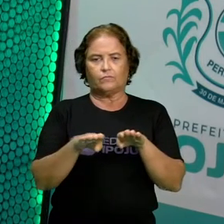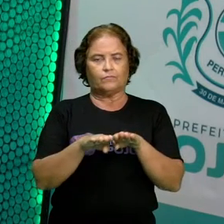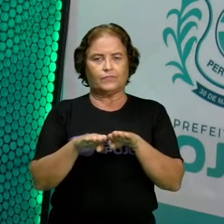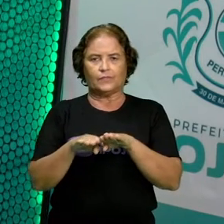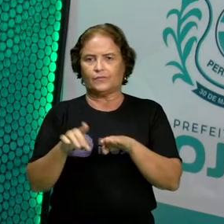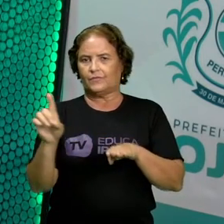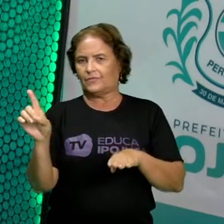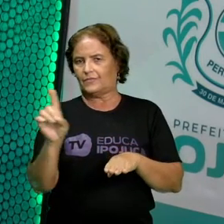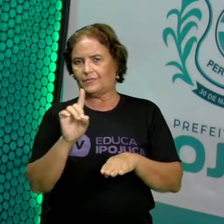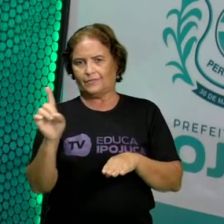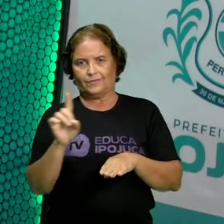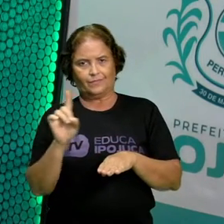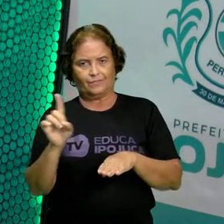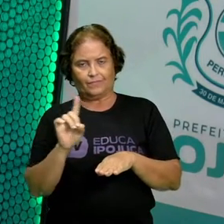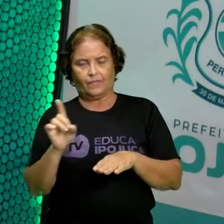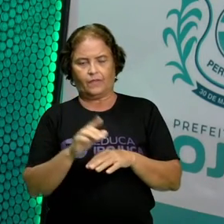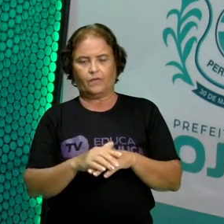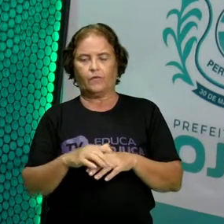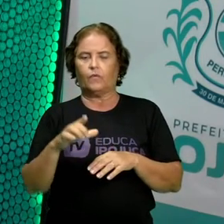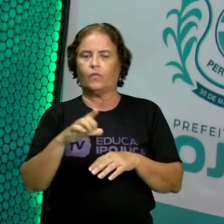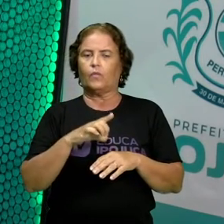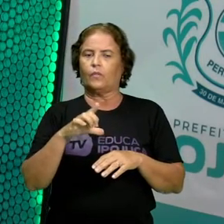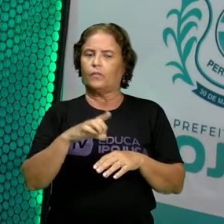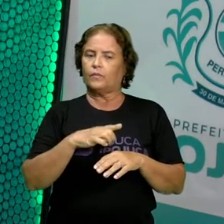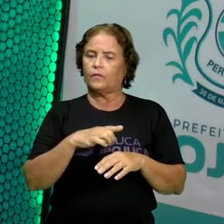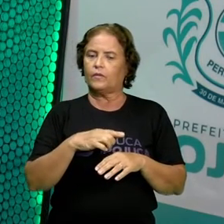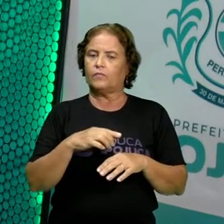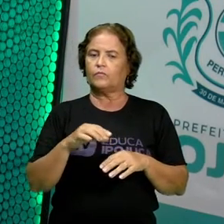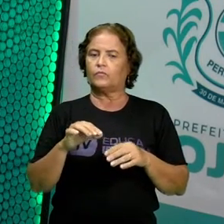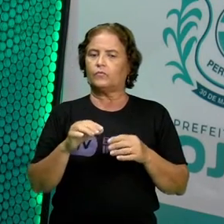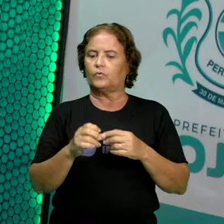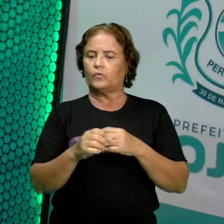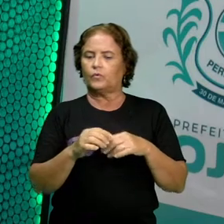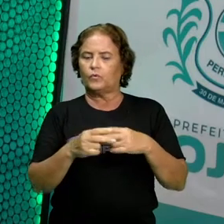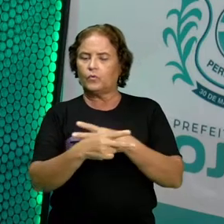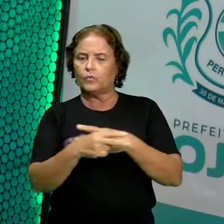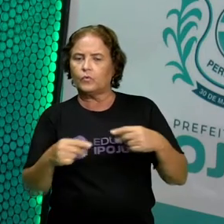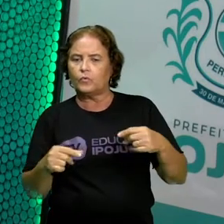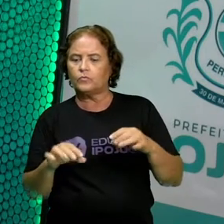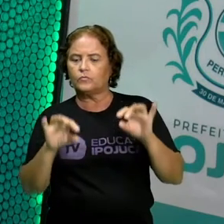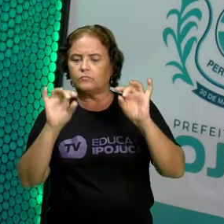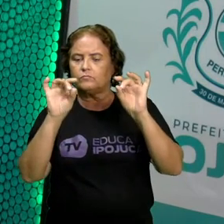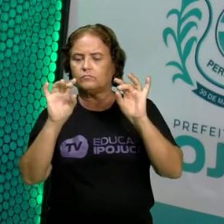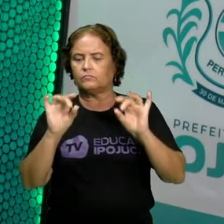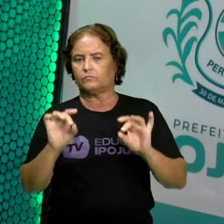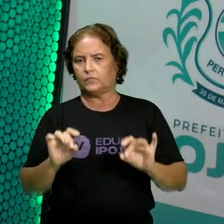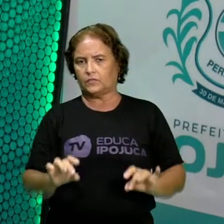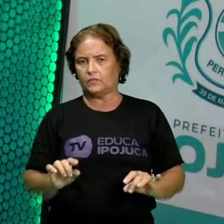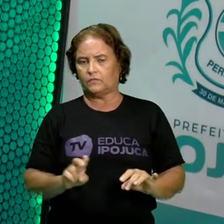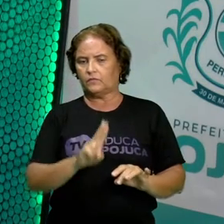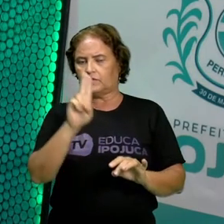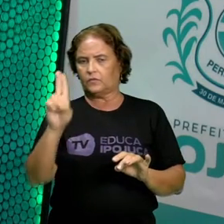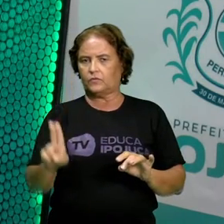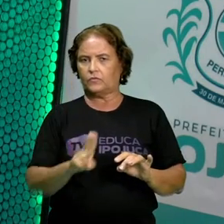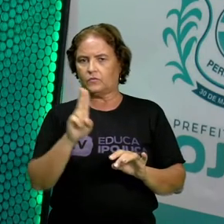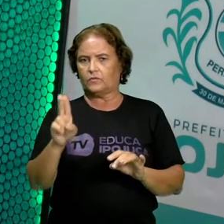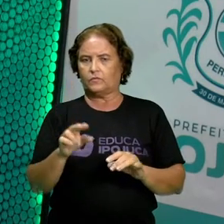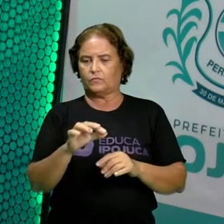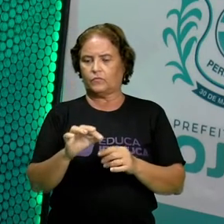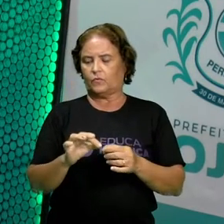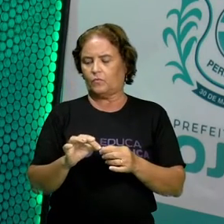de medidas específicas que utilizamos no nosso dia a dia, como metro,